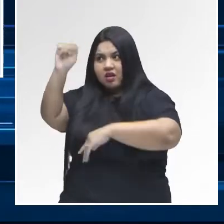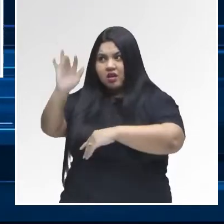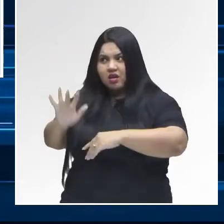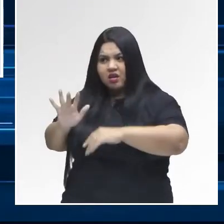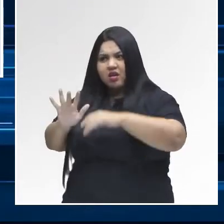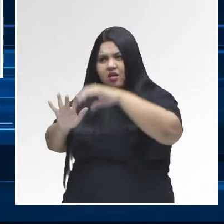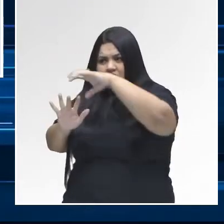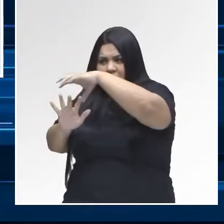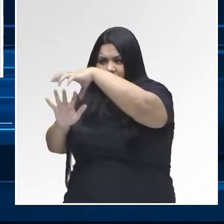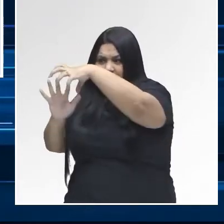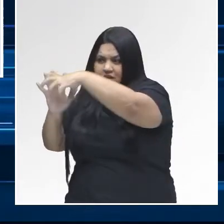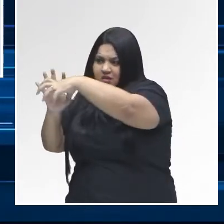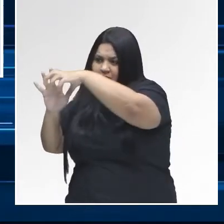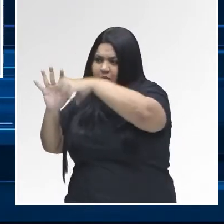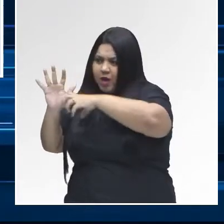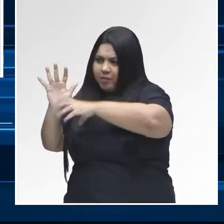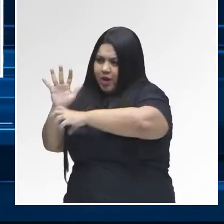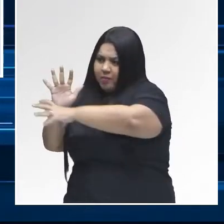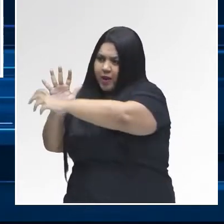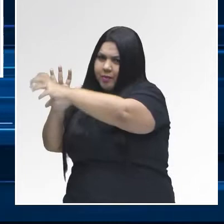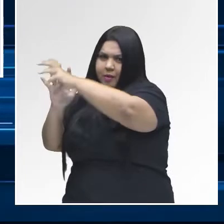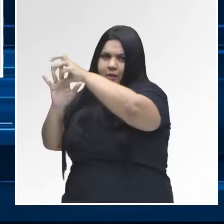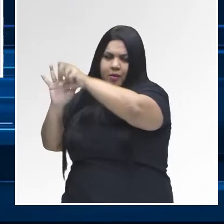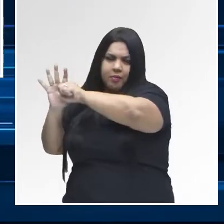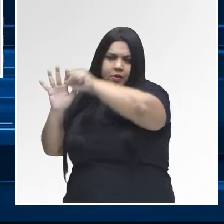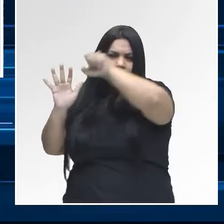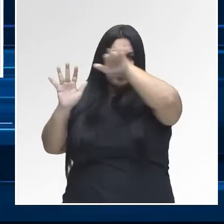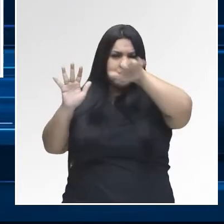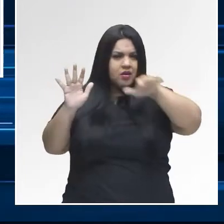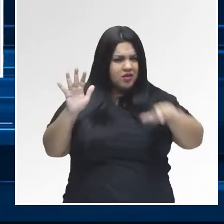lugares do continente africano, não foi? Os